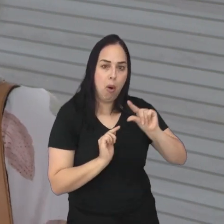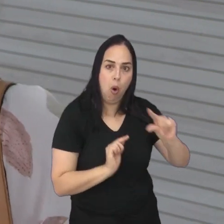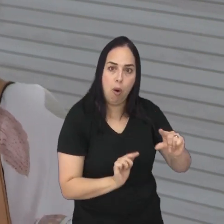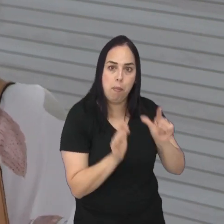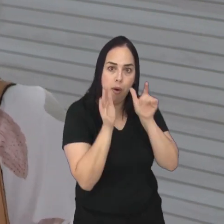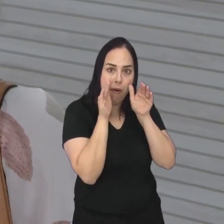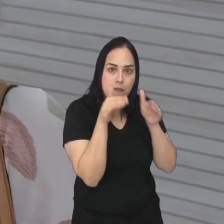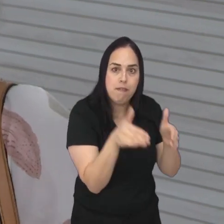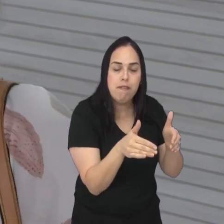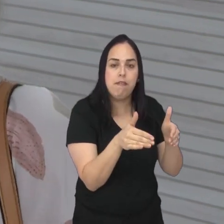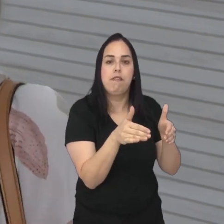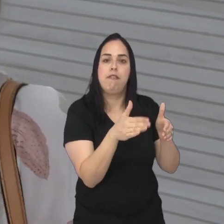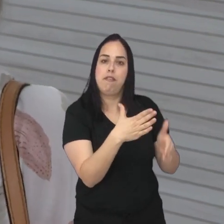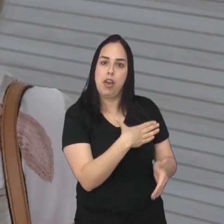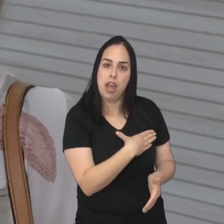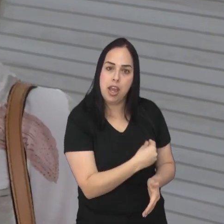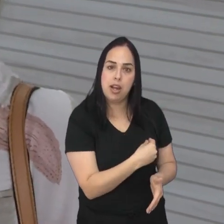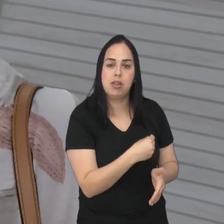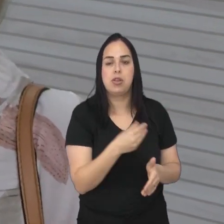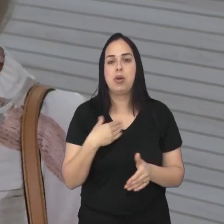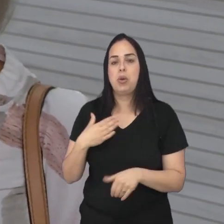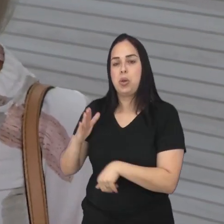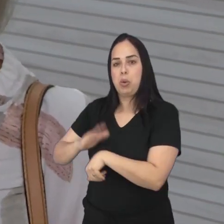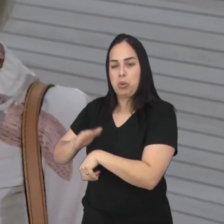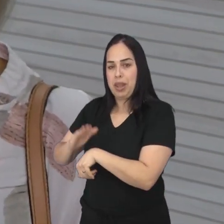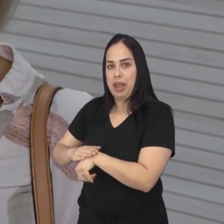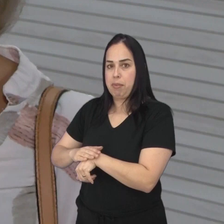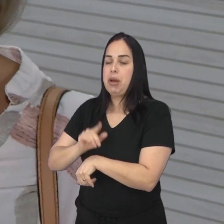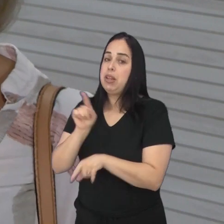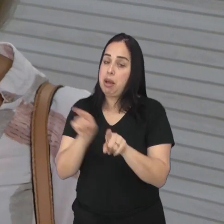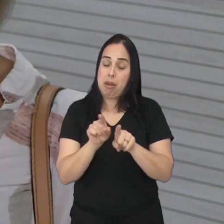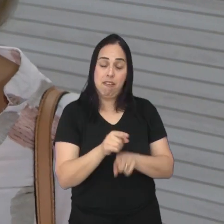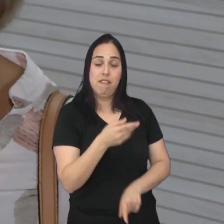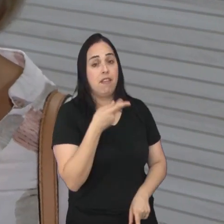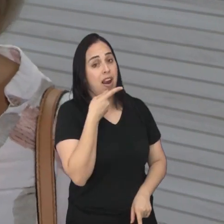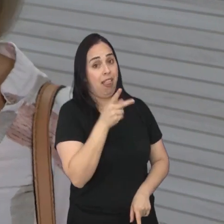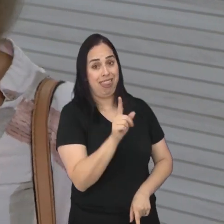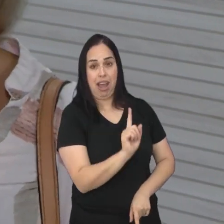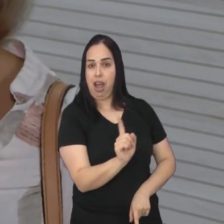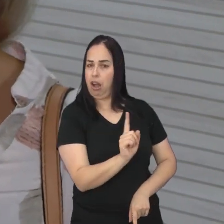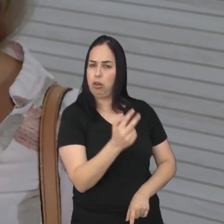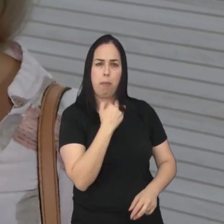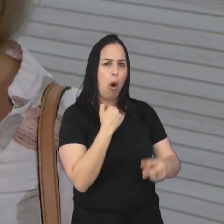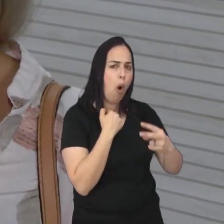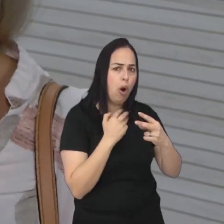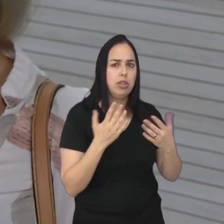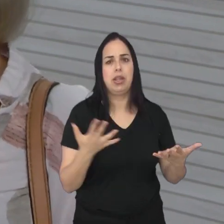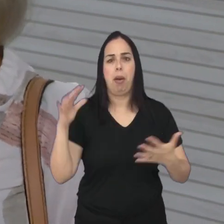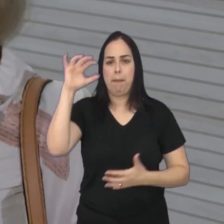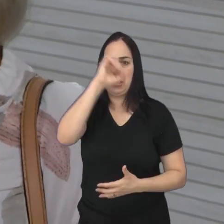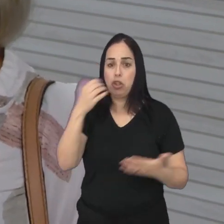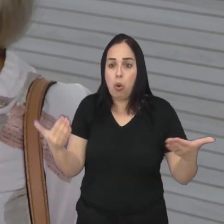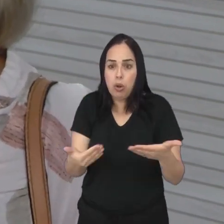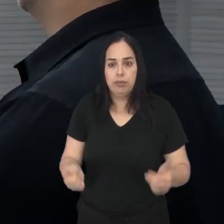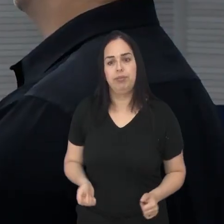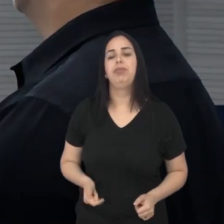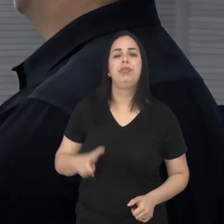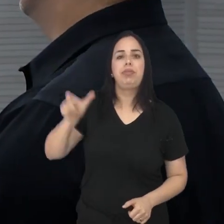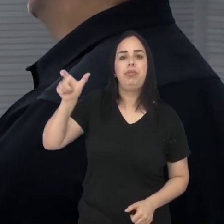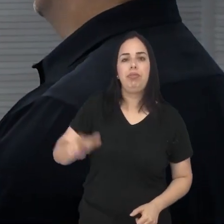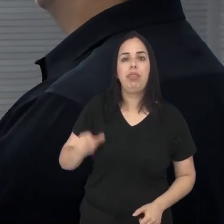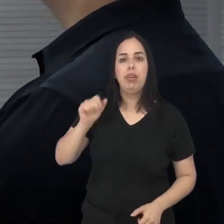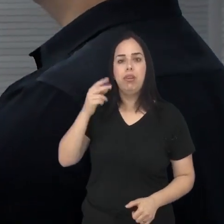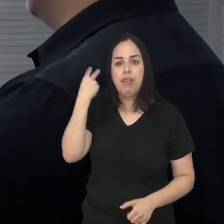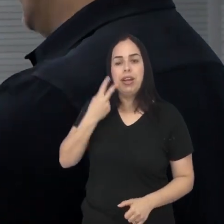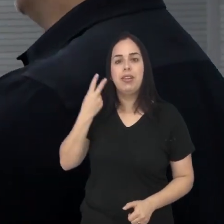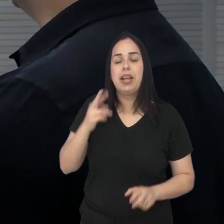tempo. O tempo para as crianças vai ser um tempo para eles e aprender a falar o não. É isso que eu aprendi aqui hoje. Como a